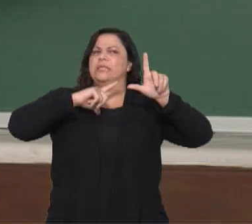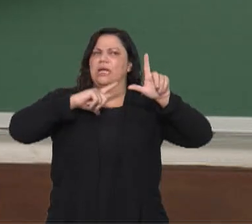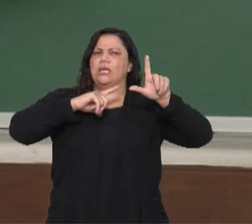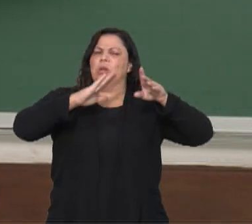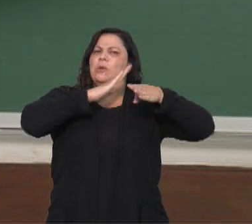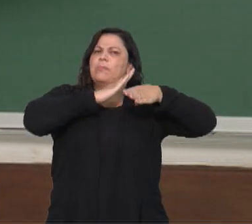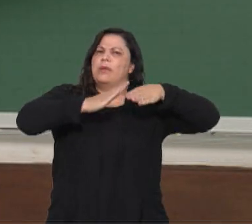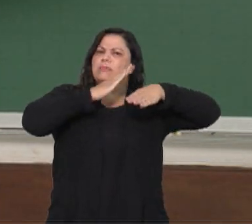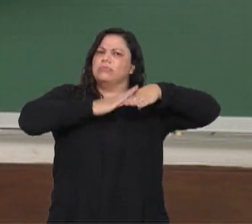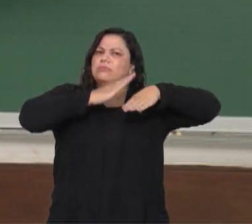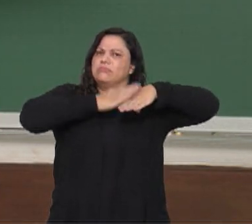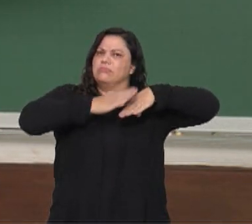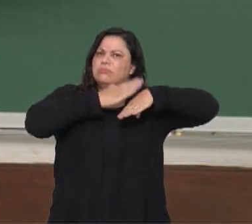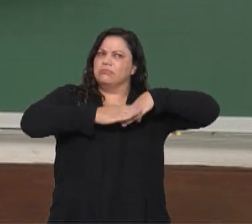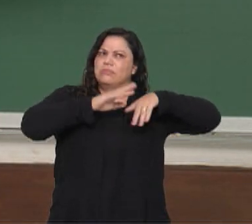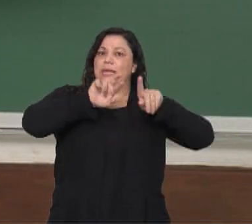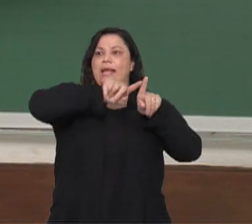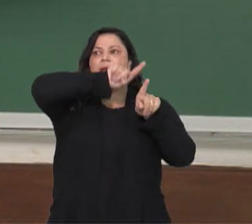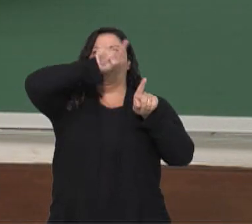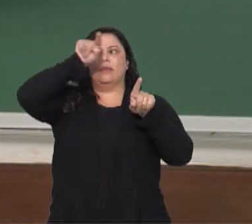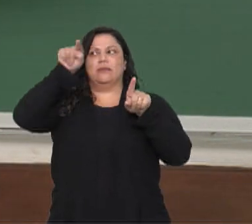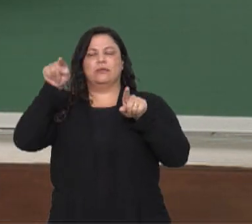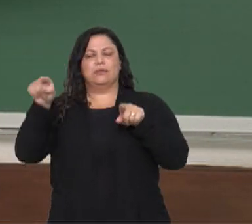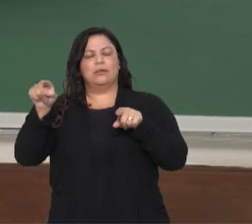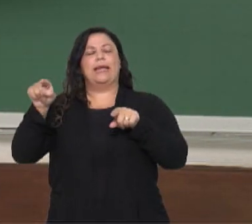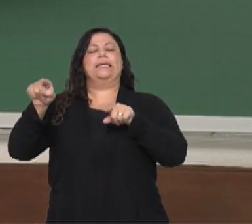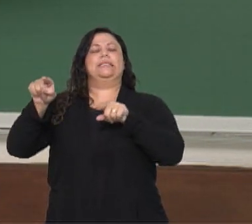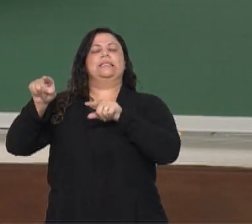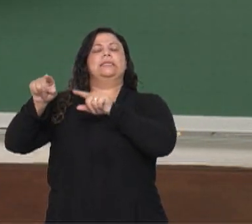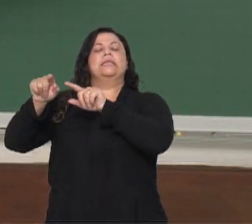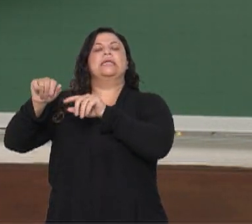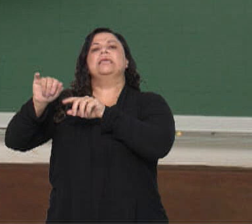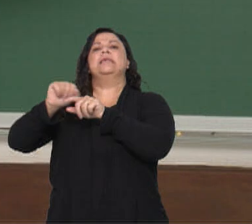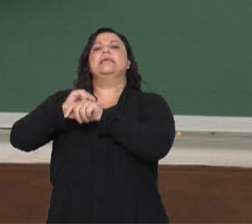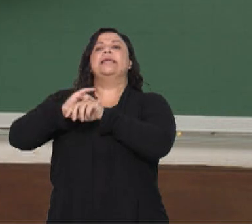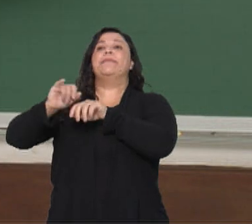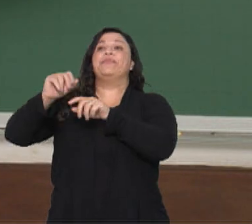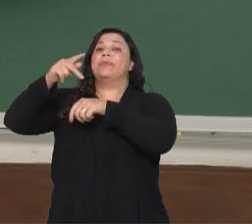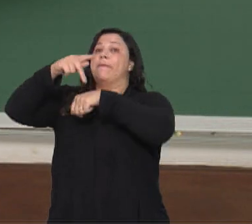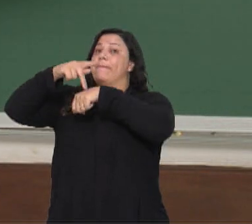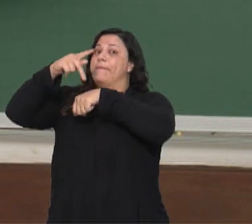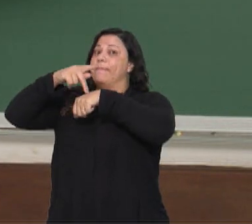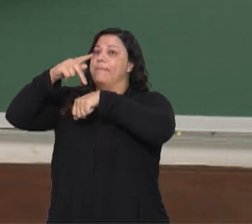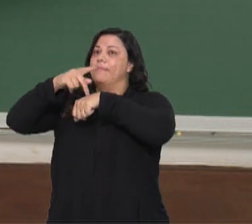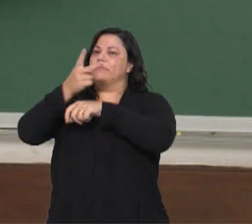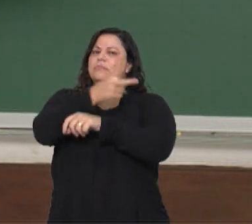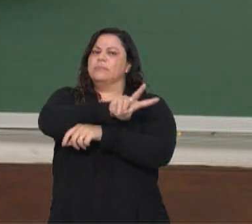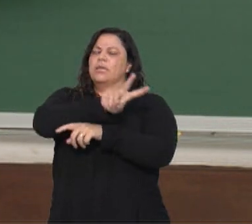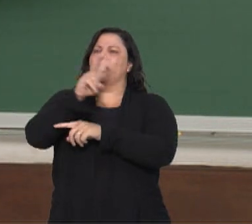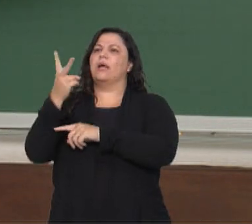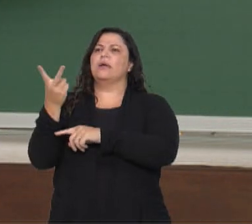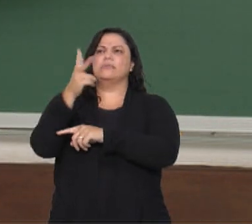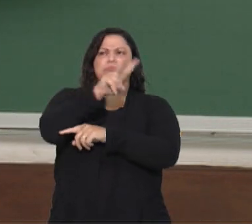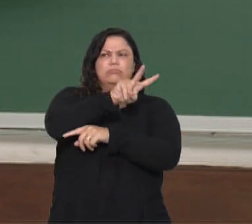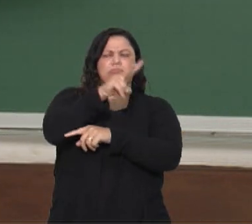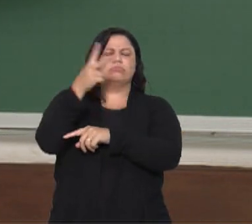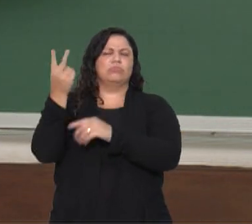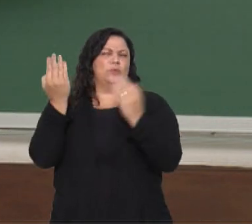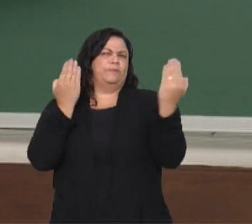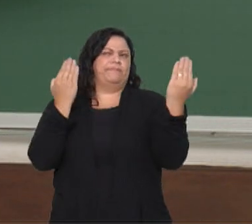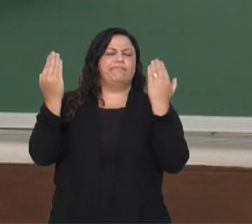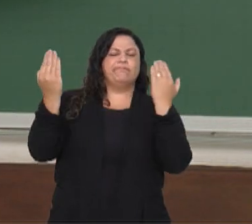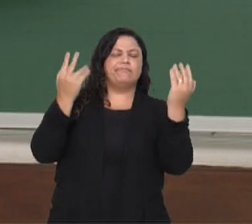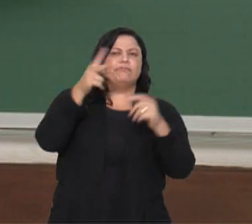pedra lascada, a outra é uma ferramenta de pedra, as duas são pedras, vocês poderiam colocar inclusive uma semelhança, né? Ambas